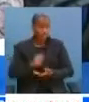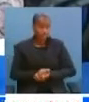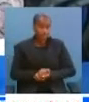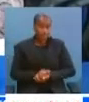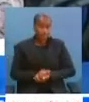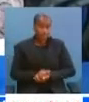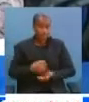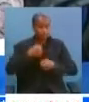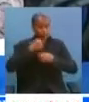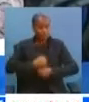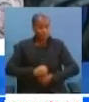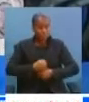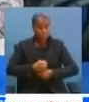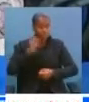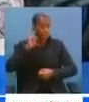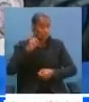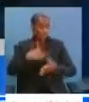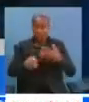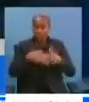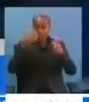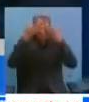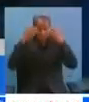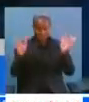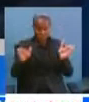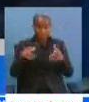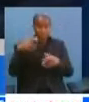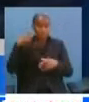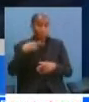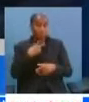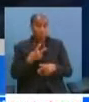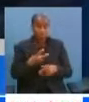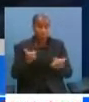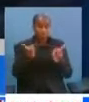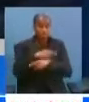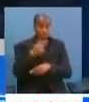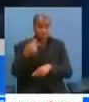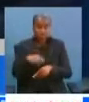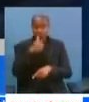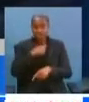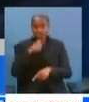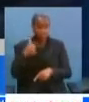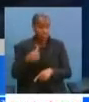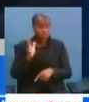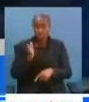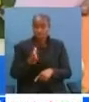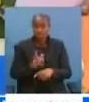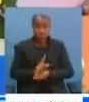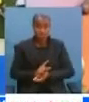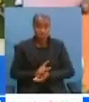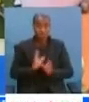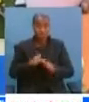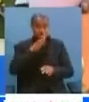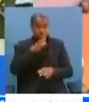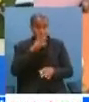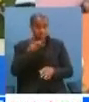e o suporte vital de qualquer democracia, onde as vozes contrárias não devem sofrer censura, já que,